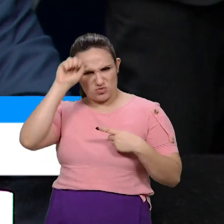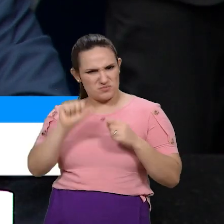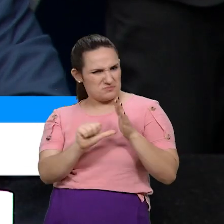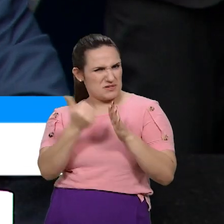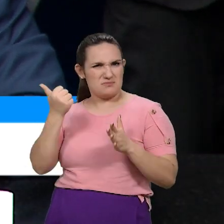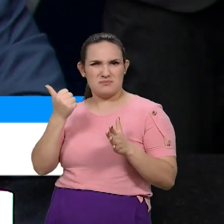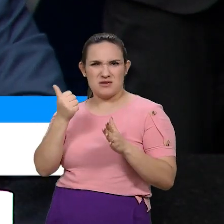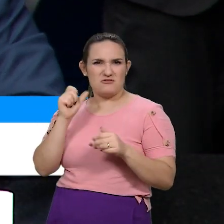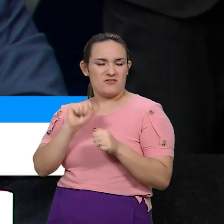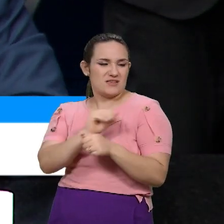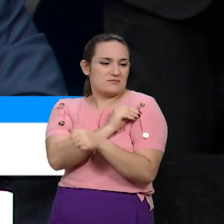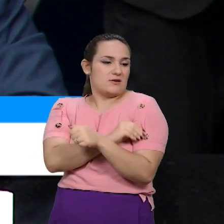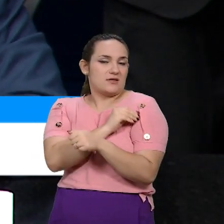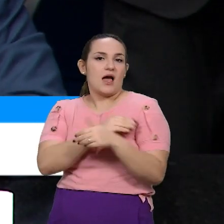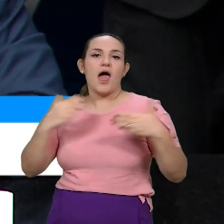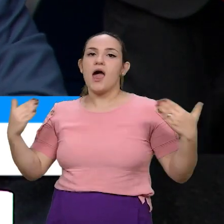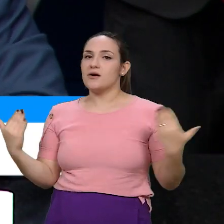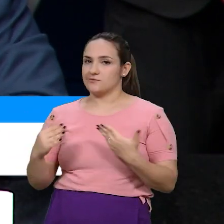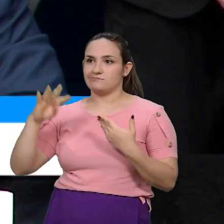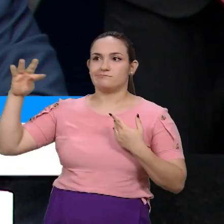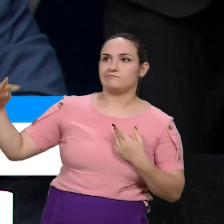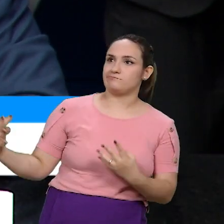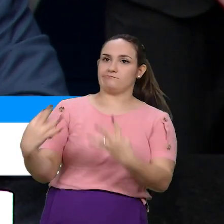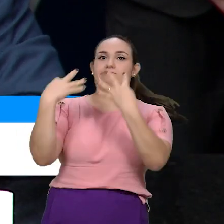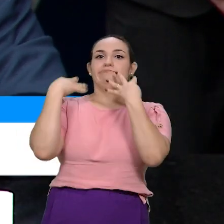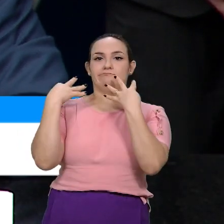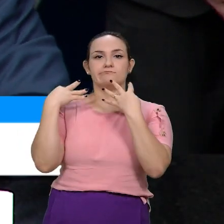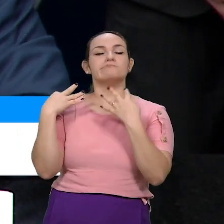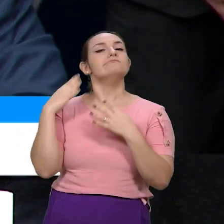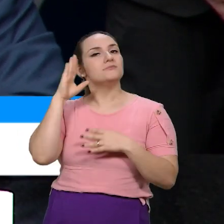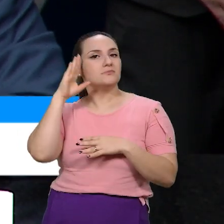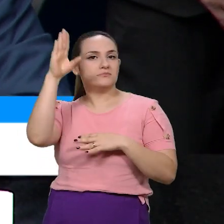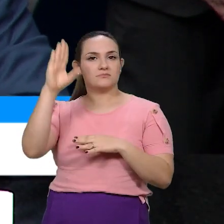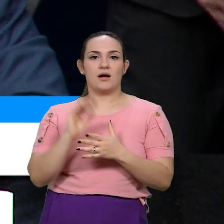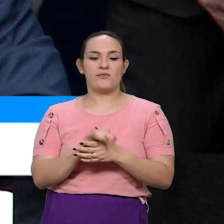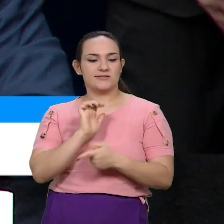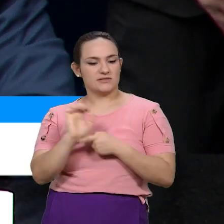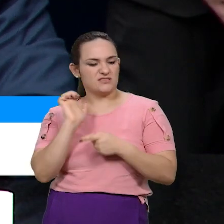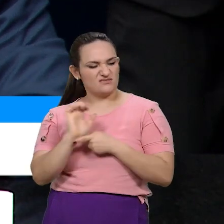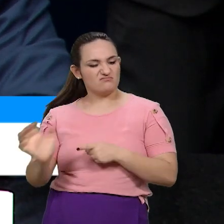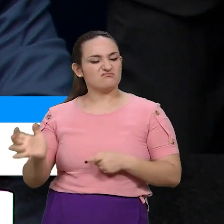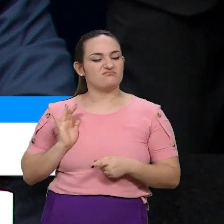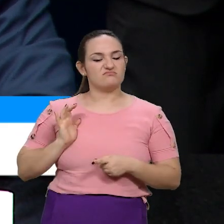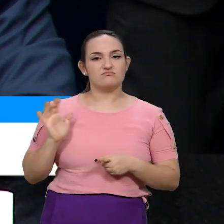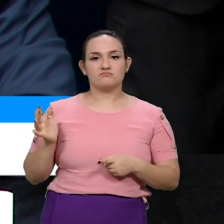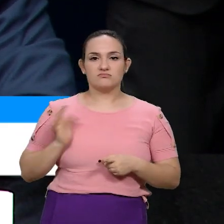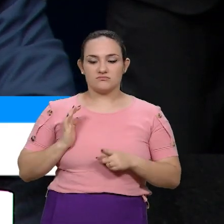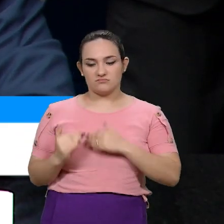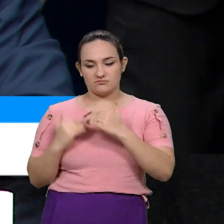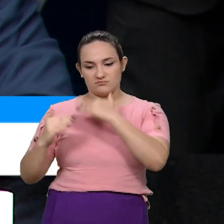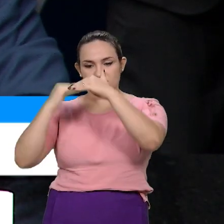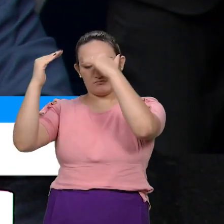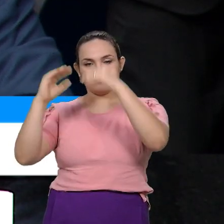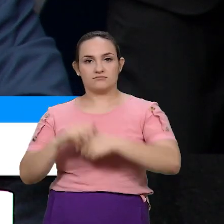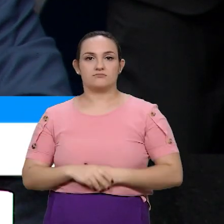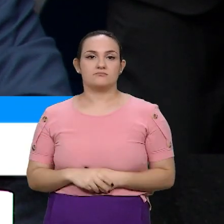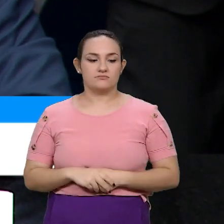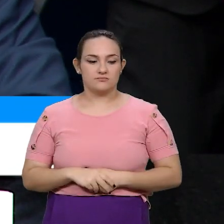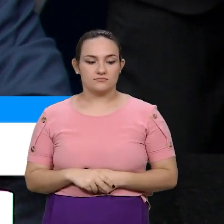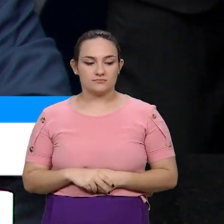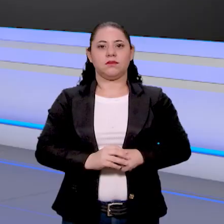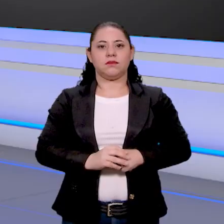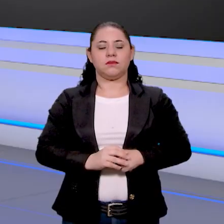é protagonista com etanol, continue sendo esse estado próspero,